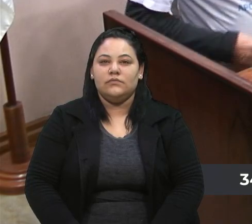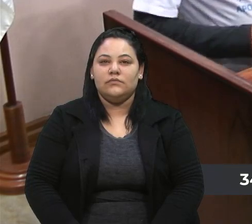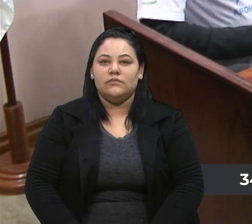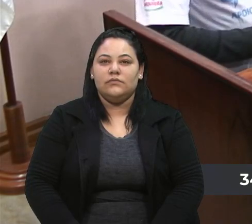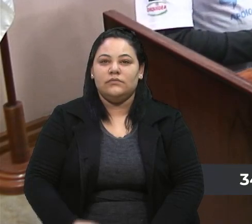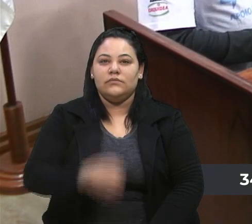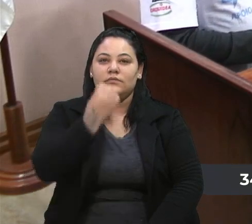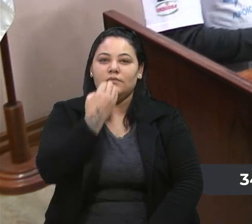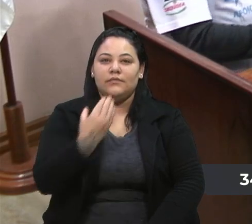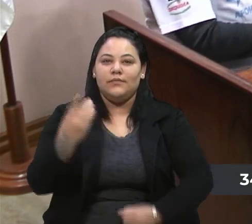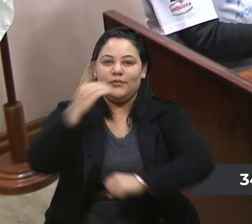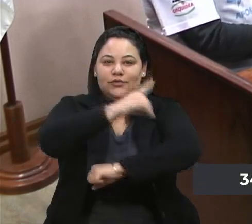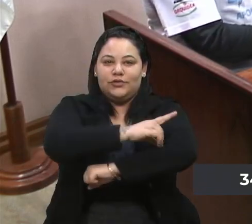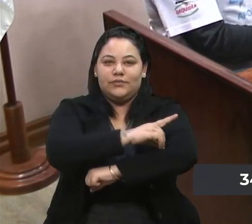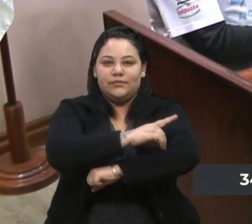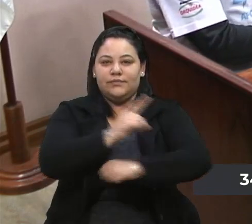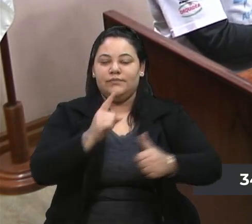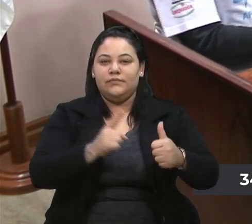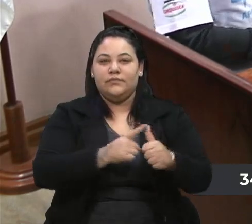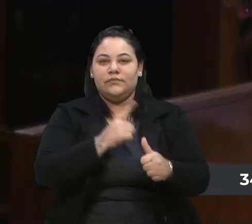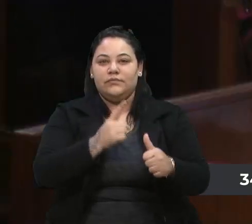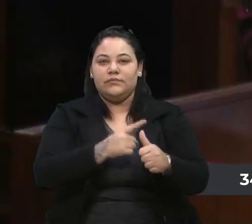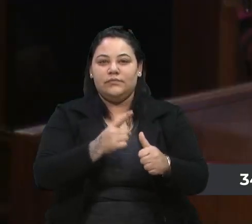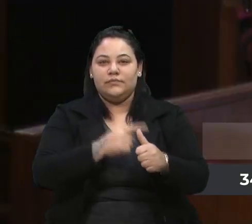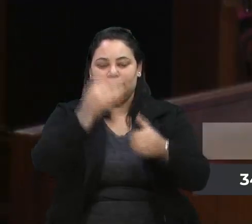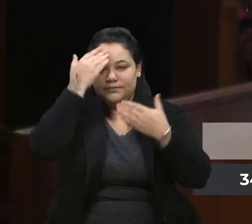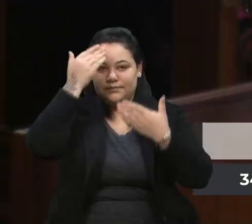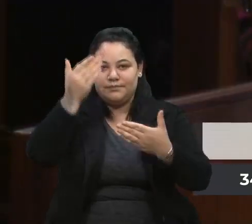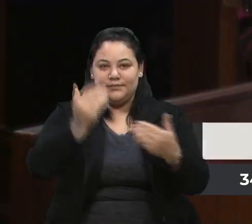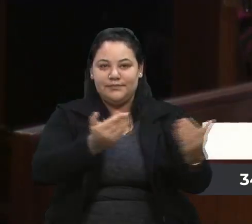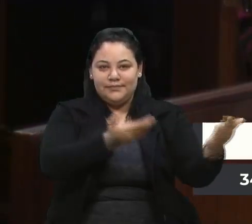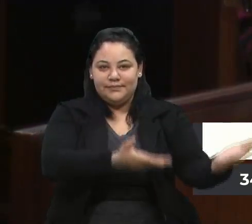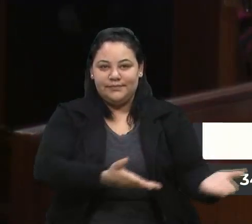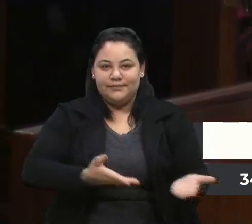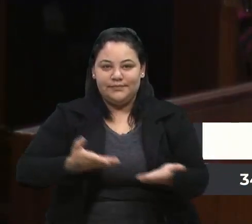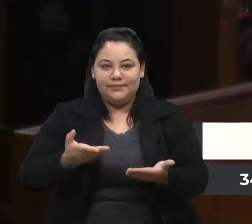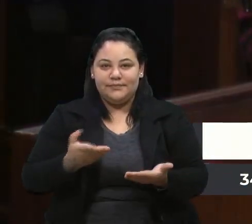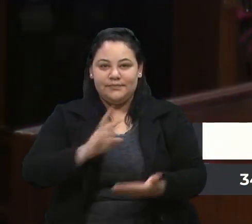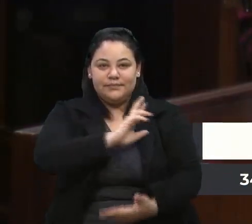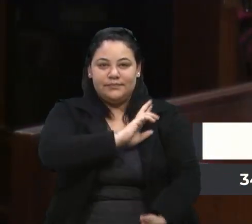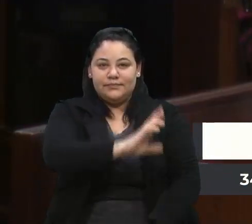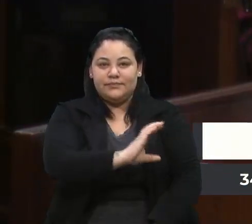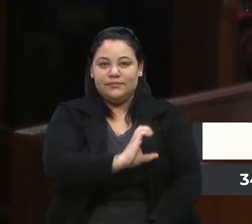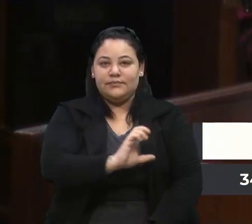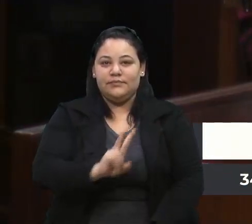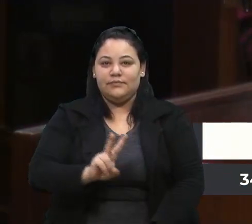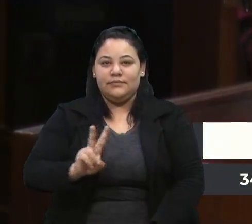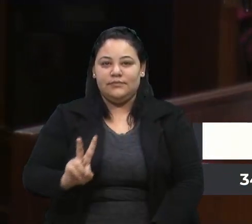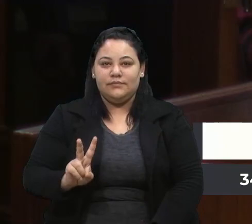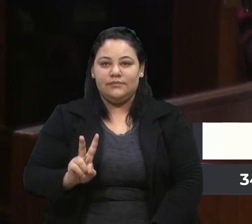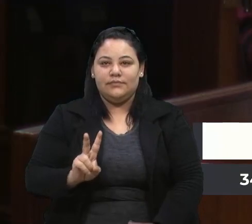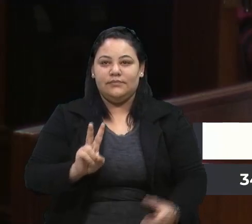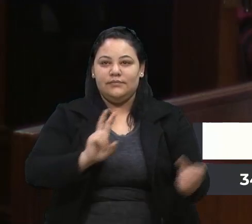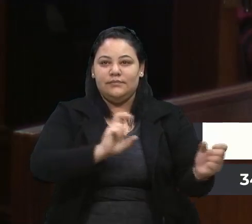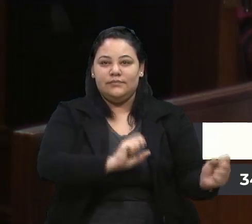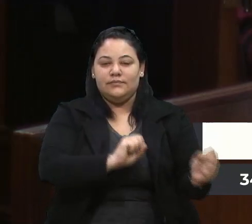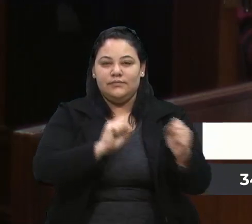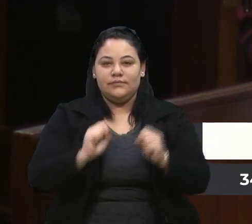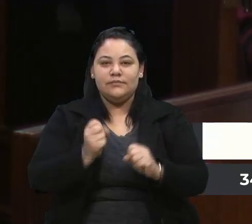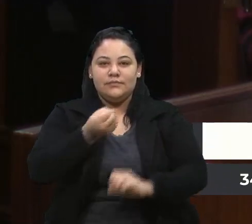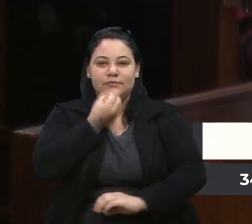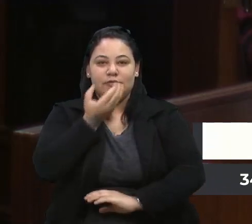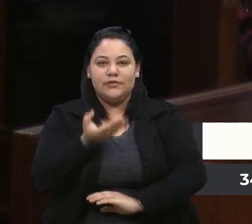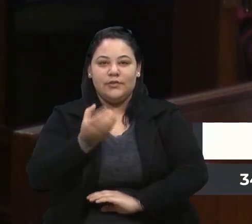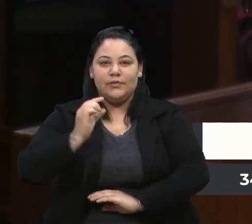Bom dia. Primeiro quero agradecer o convite, em nome do CVV, para a gente vir aqui falar, contar um pouco como